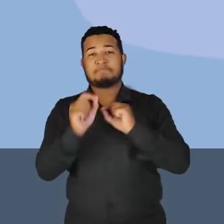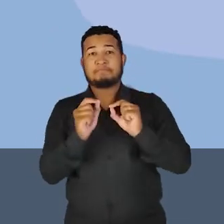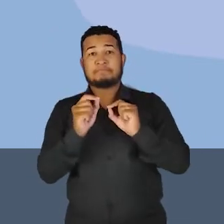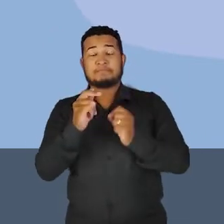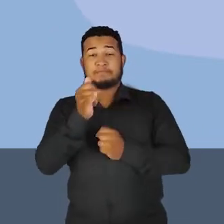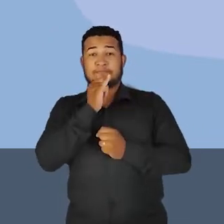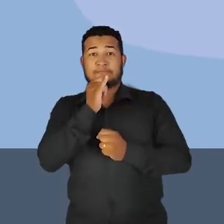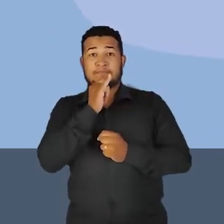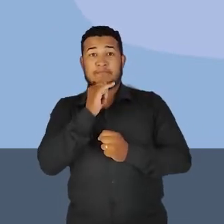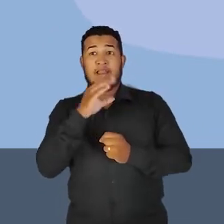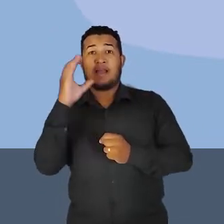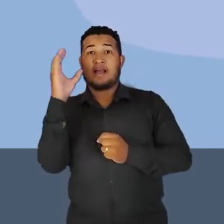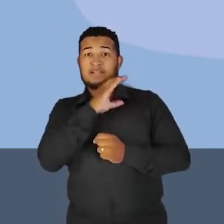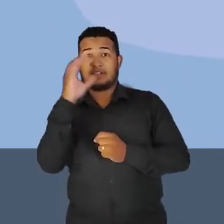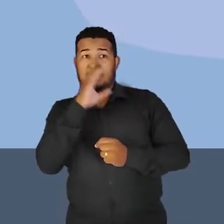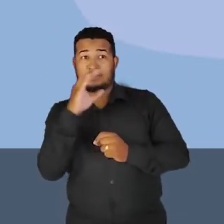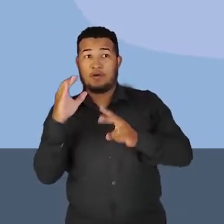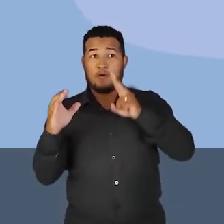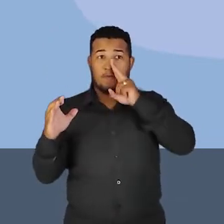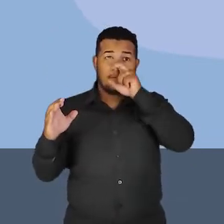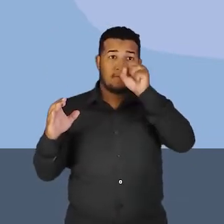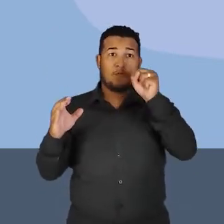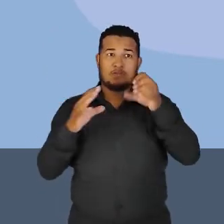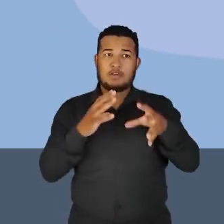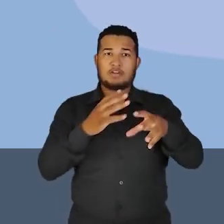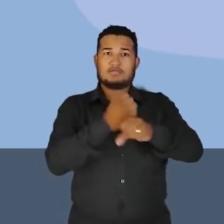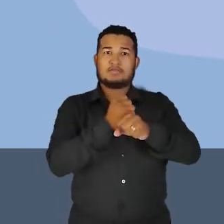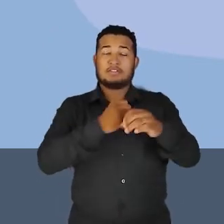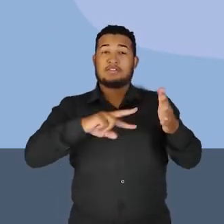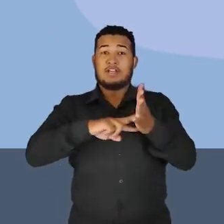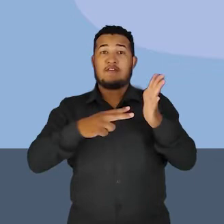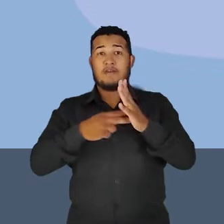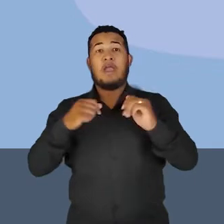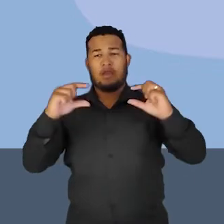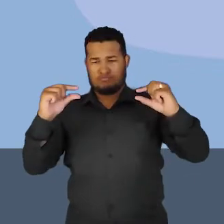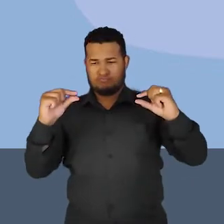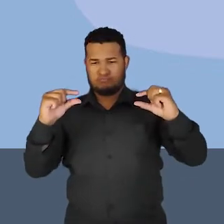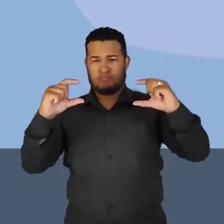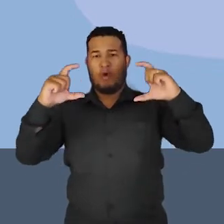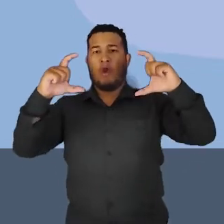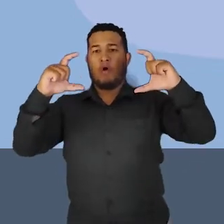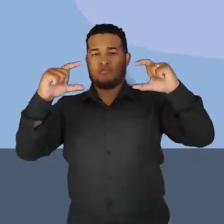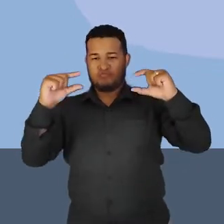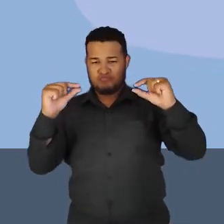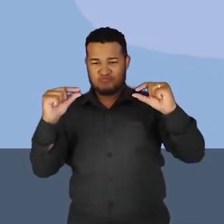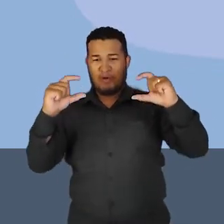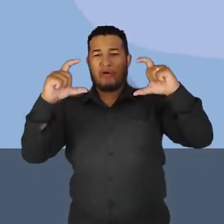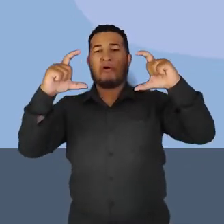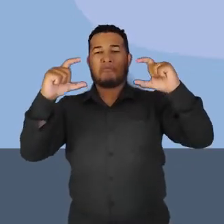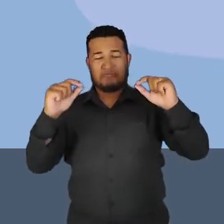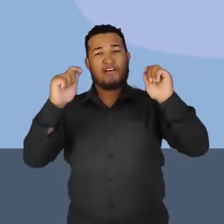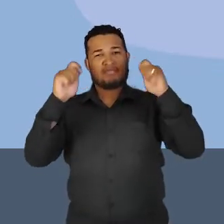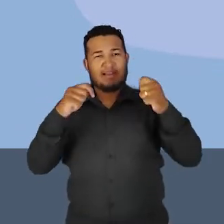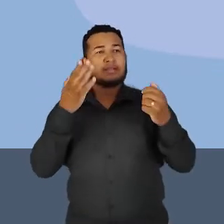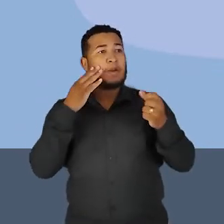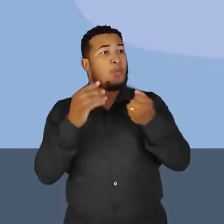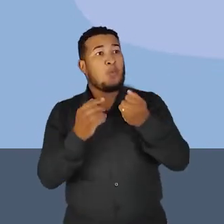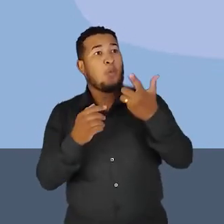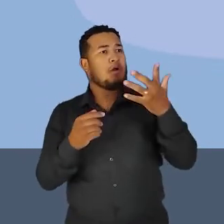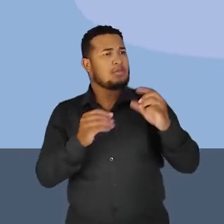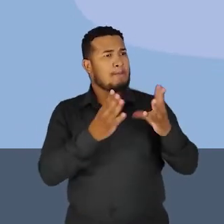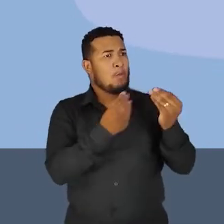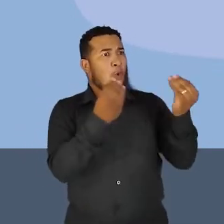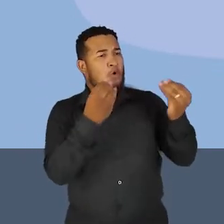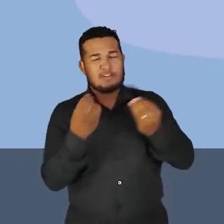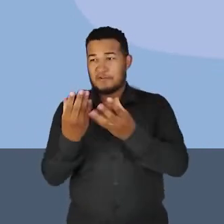que a aceleração e a força resultante são grandezas proporcionais. E esta avaliação pode ser feita através